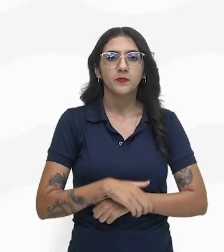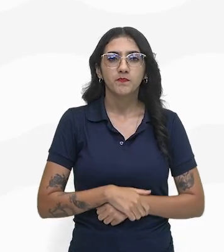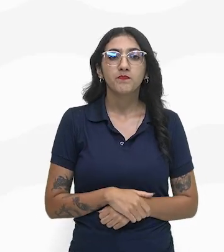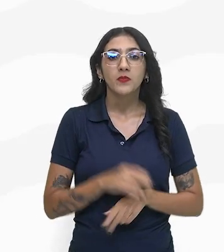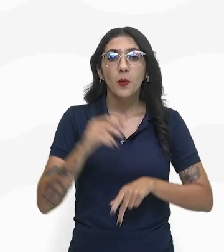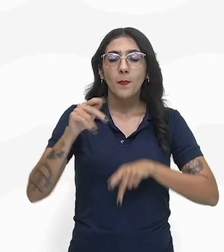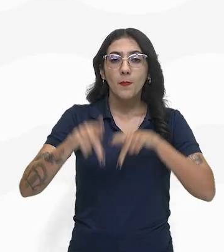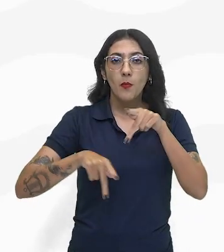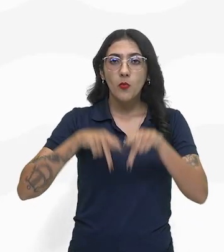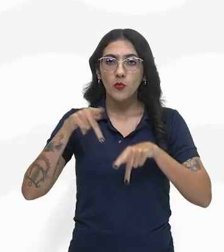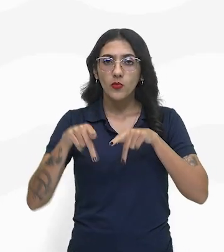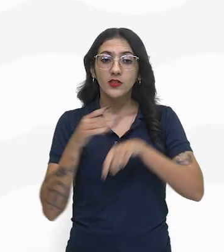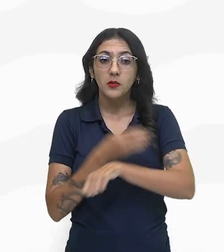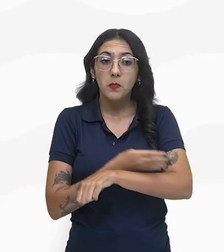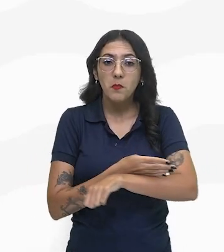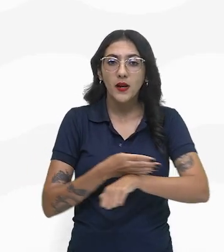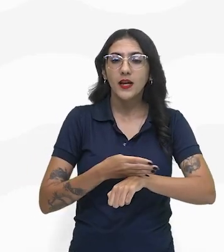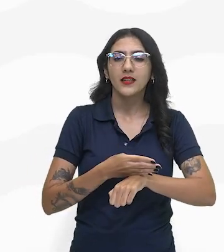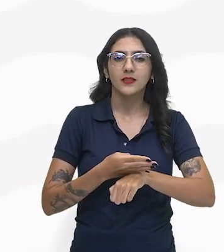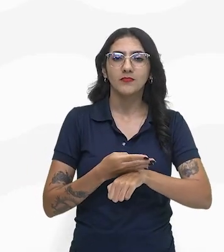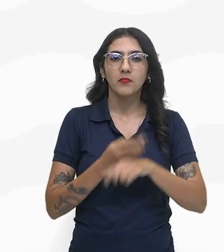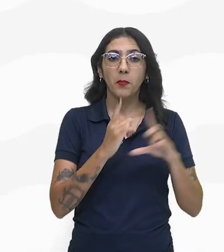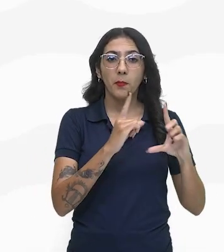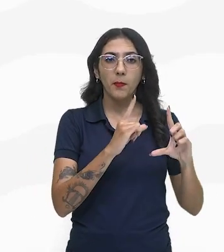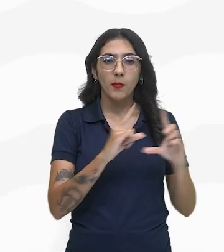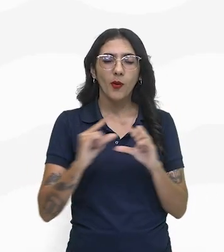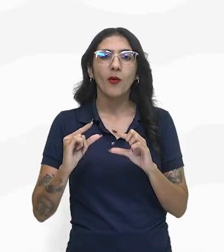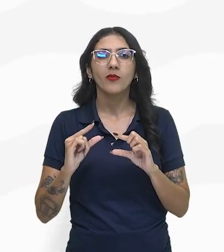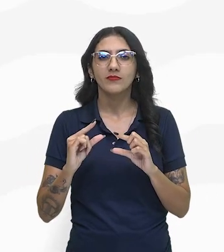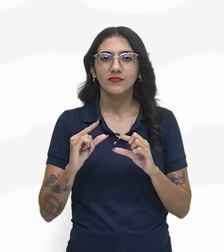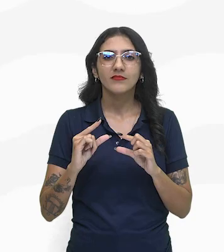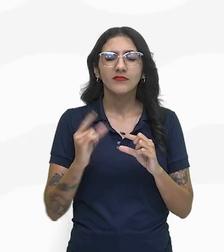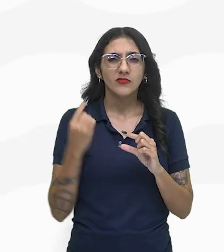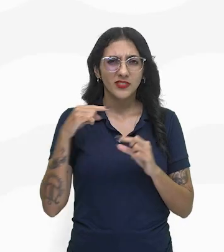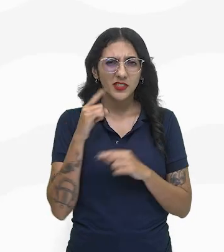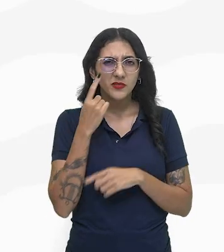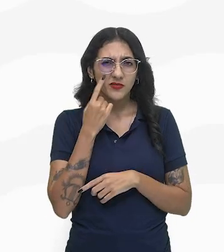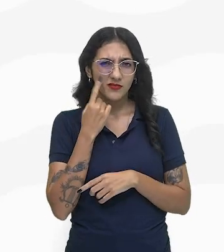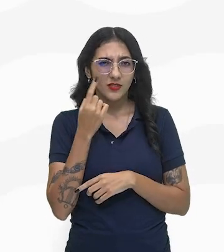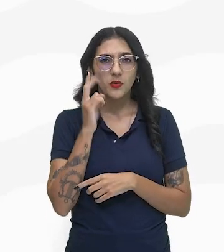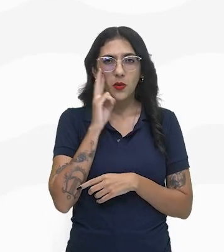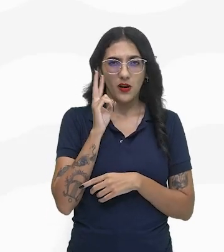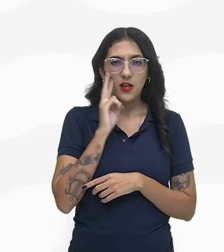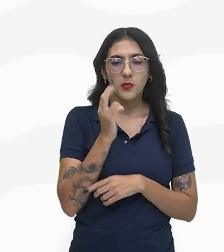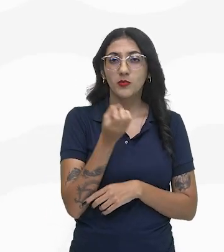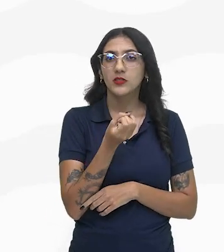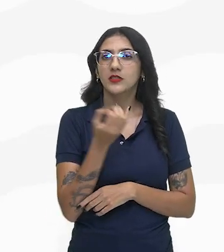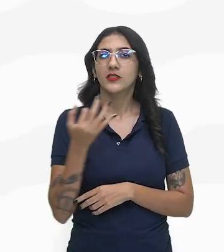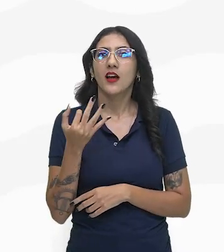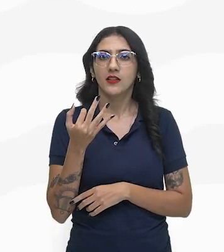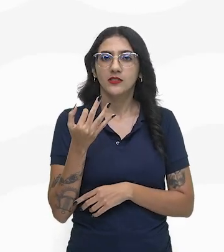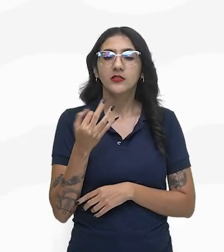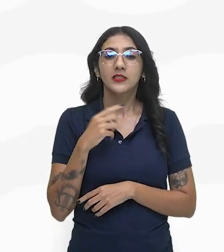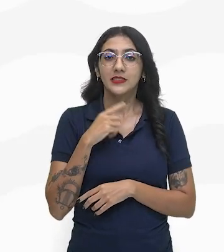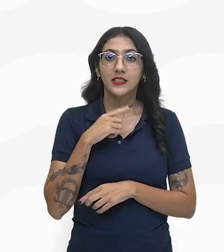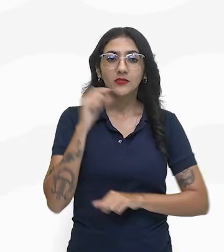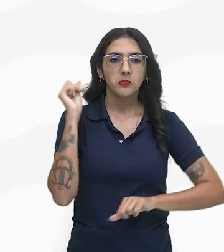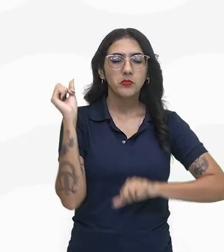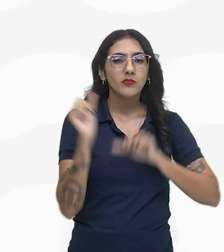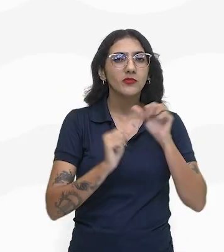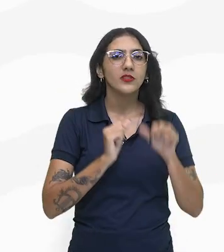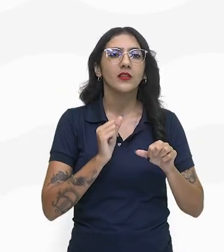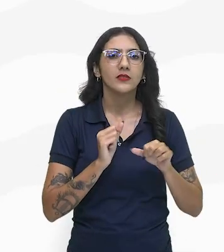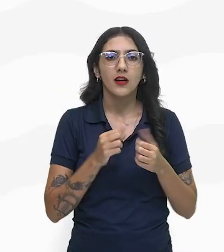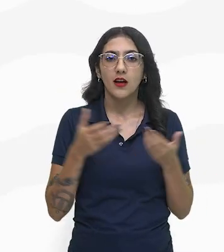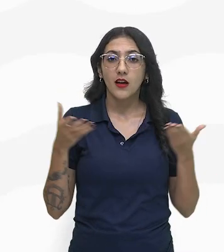branca deixou de ser maioria. Nós vimos aqui, né, no histórico dos censos demográficos. Muitas variações ali. Que bacana,